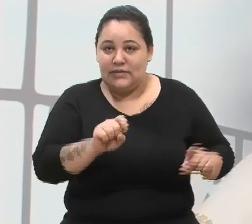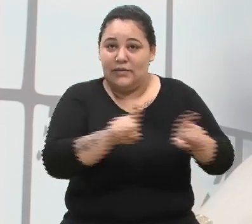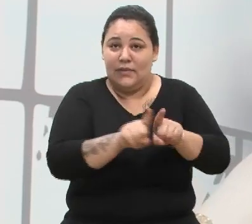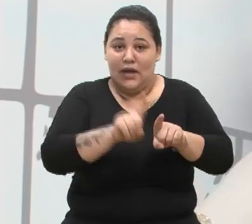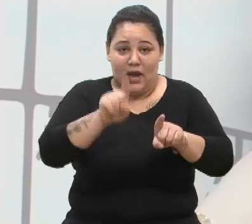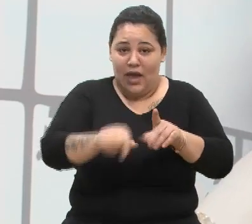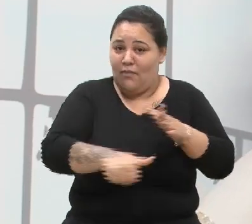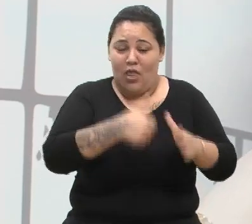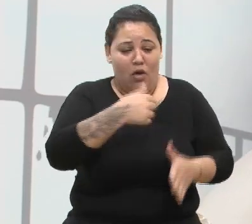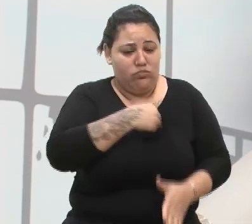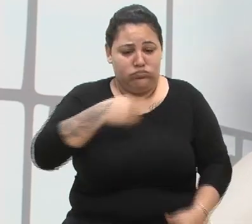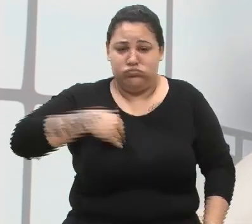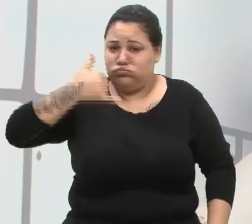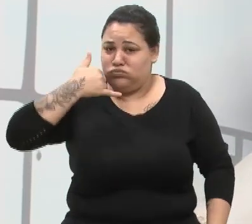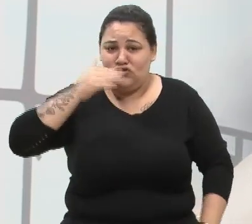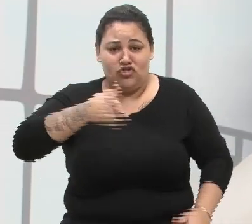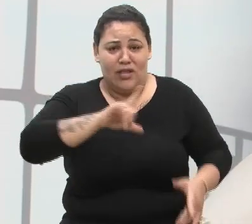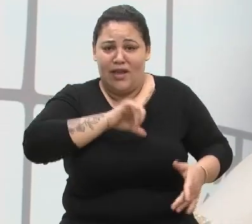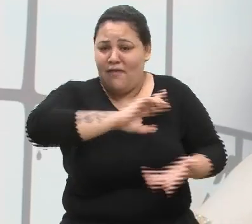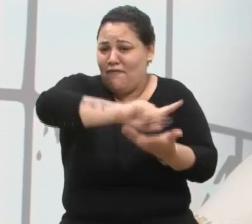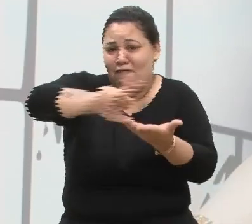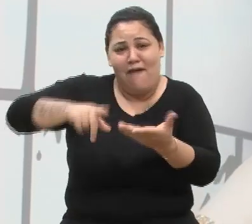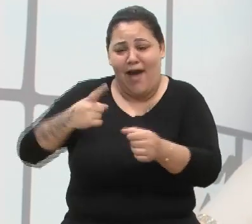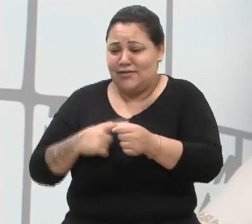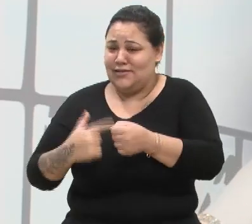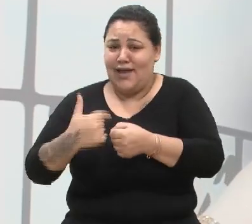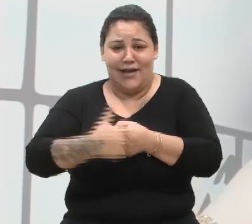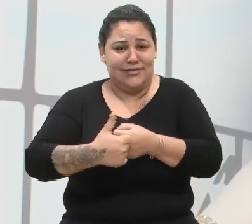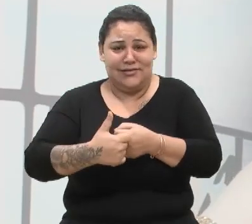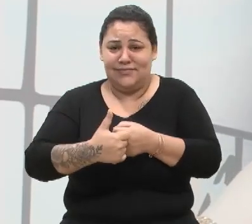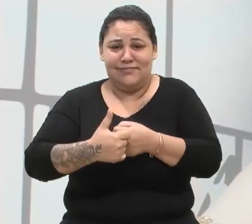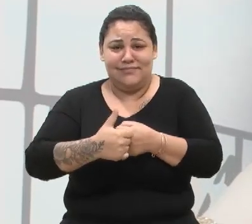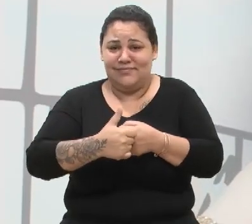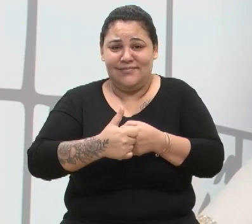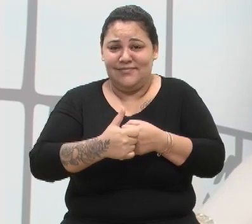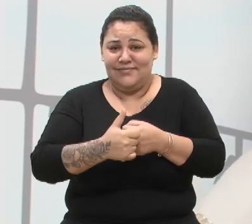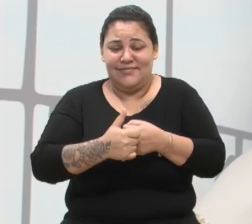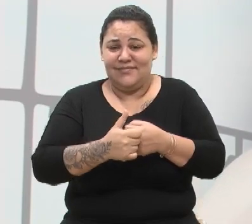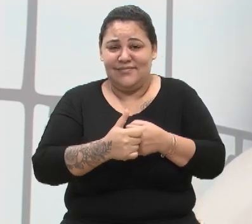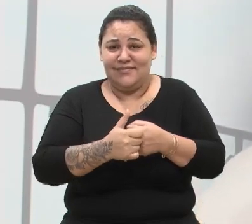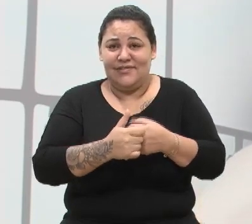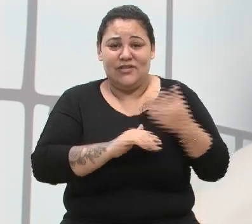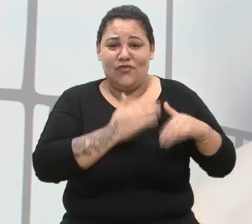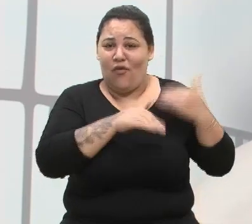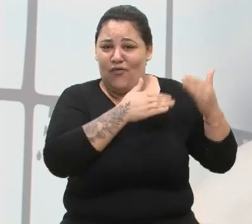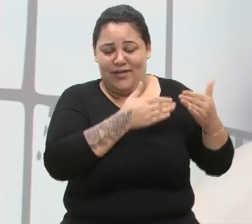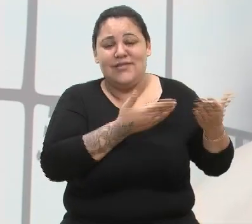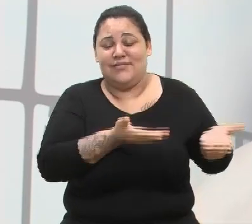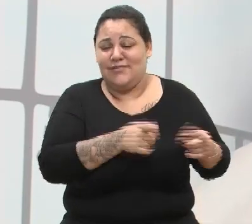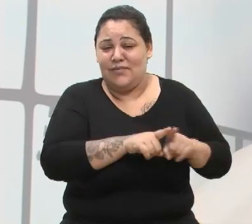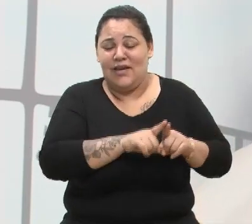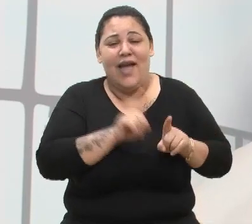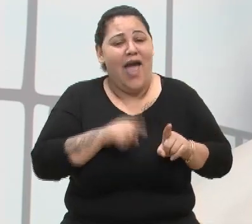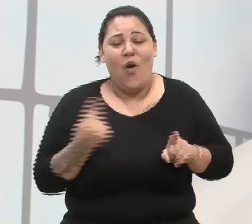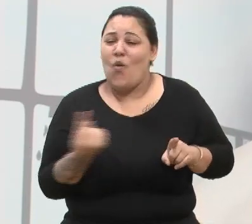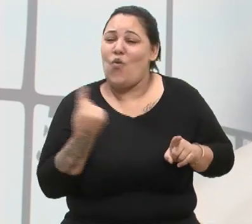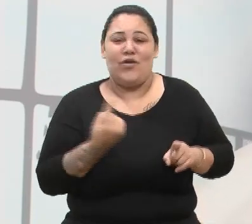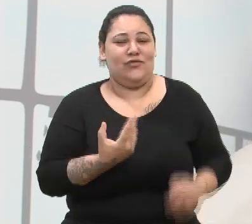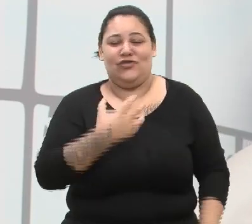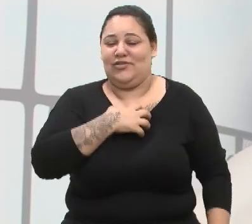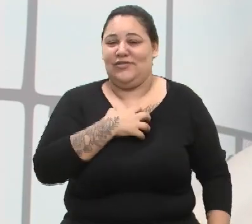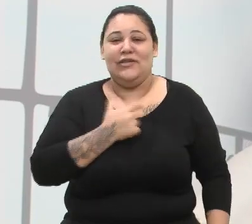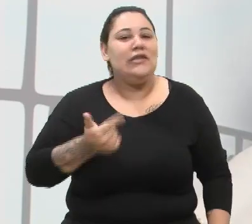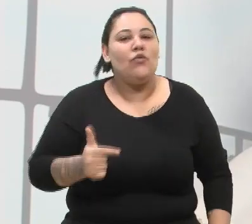aqui no Brasil, em cidades um pouco mais evoluídas que a nossa, infelizmente, né? É a única maneira, não existe outra maneira.